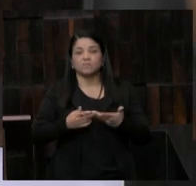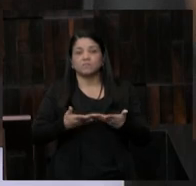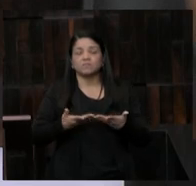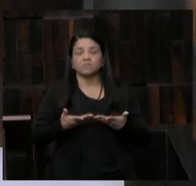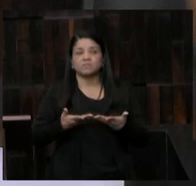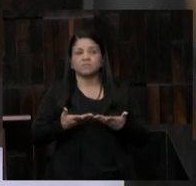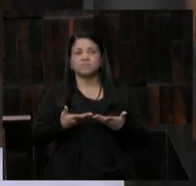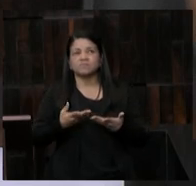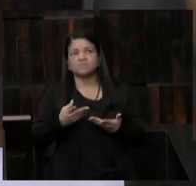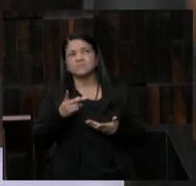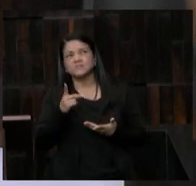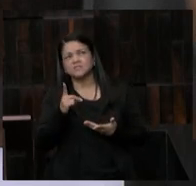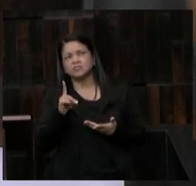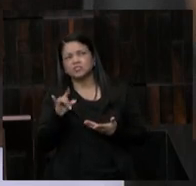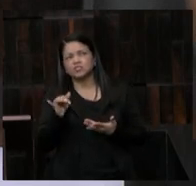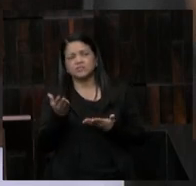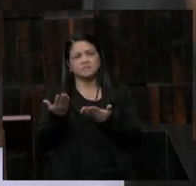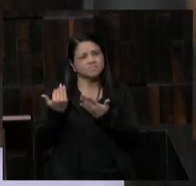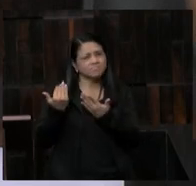esses dias recebi